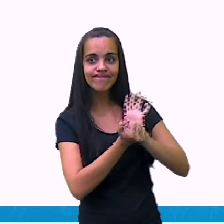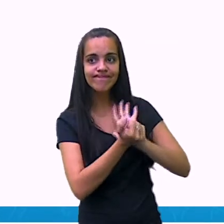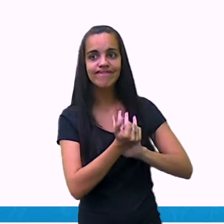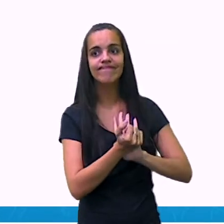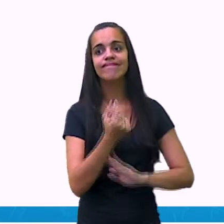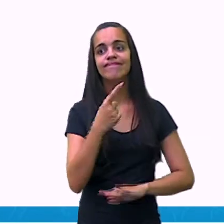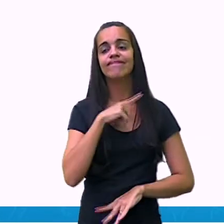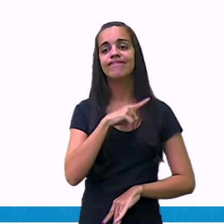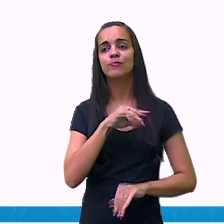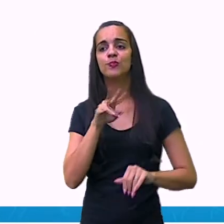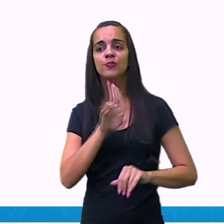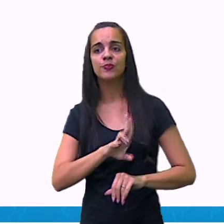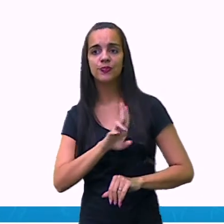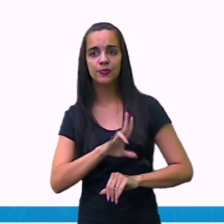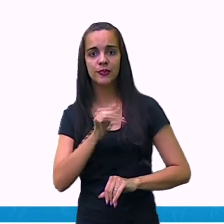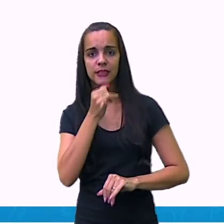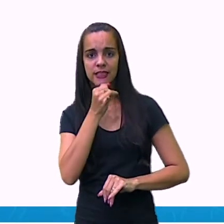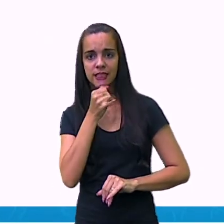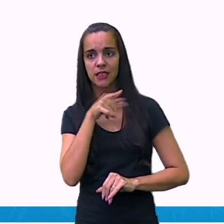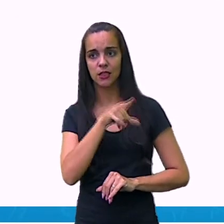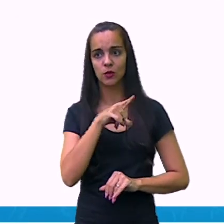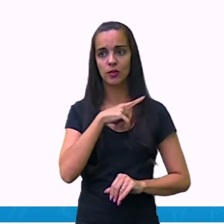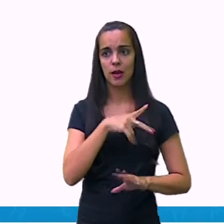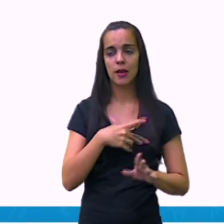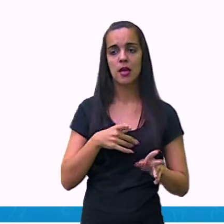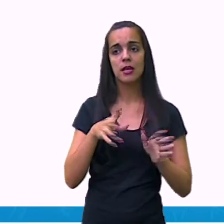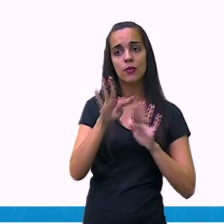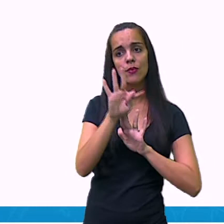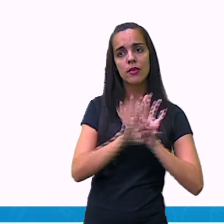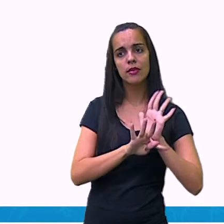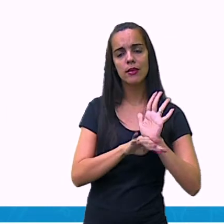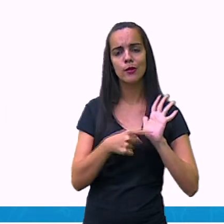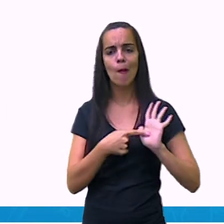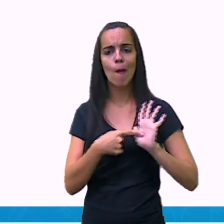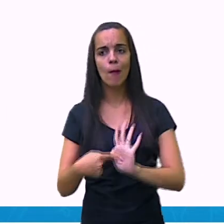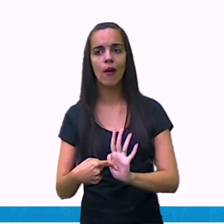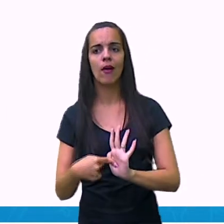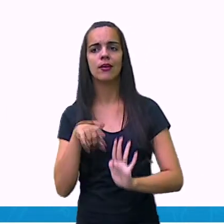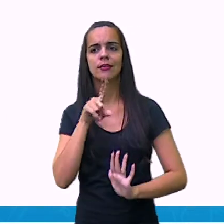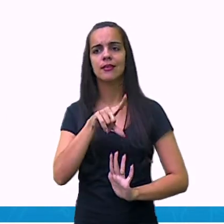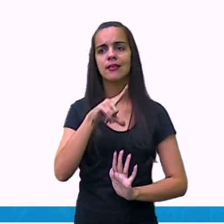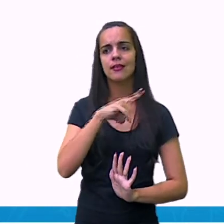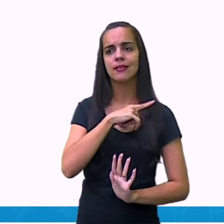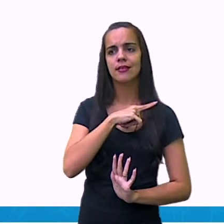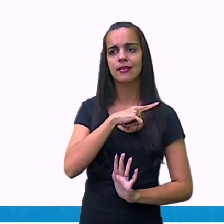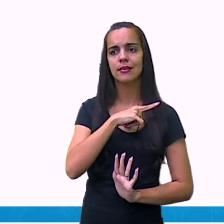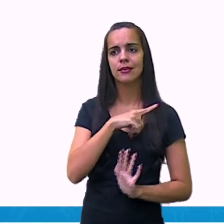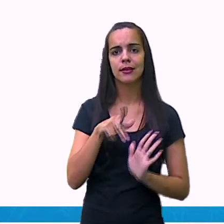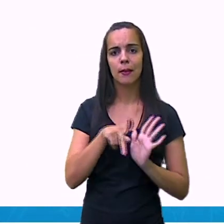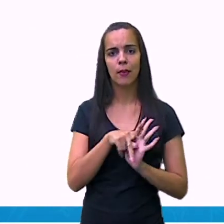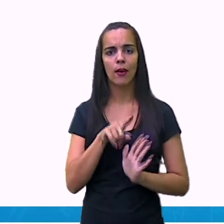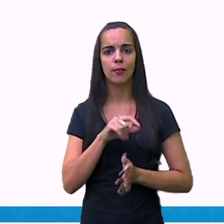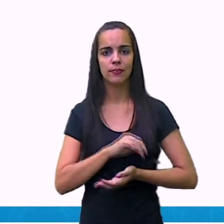de vento. Temos um dedo de prosa, pé de ouvido, dente de alho e cabeça de cebola.